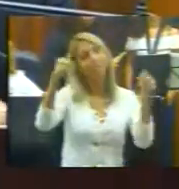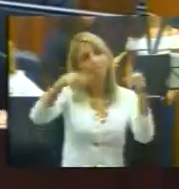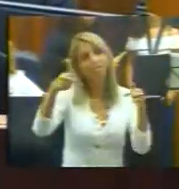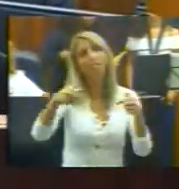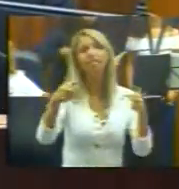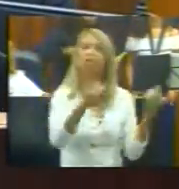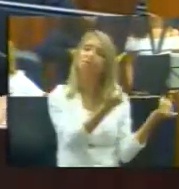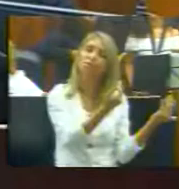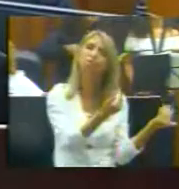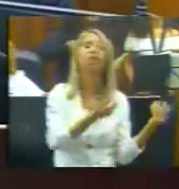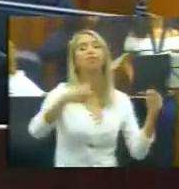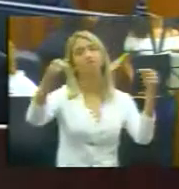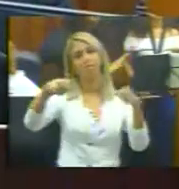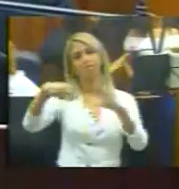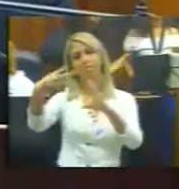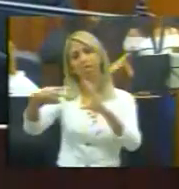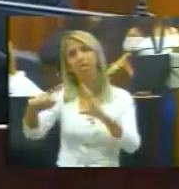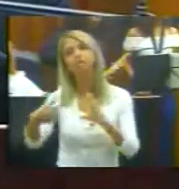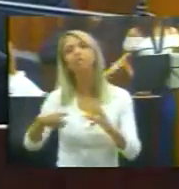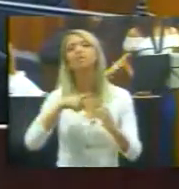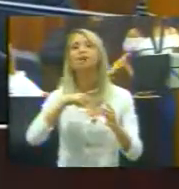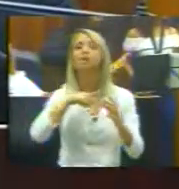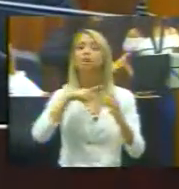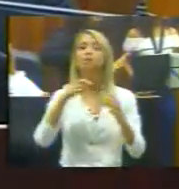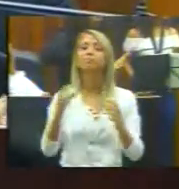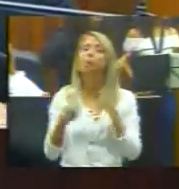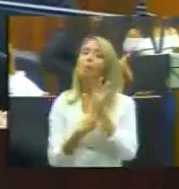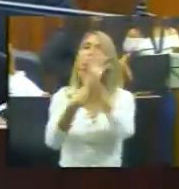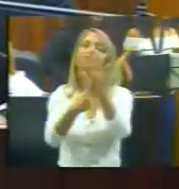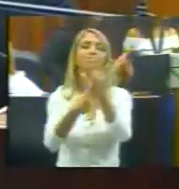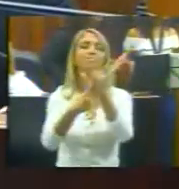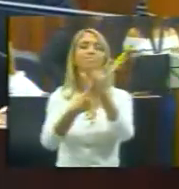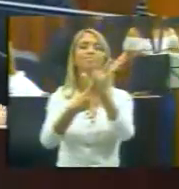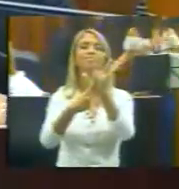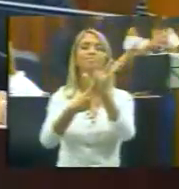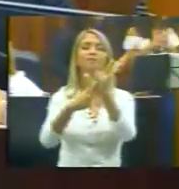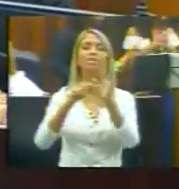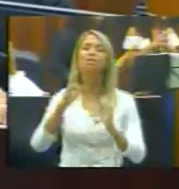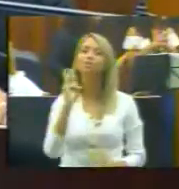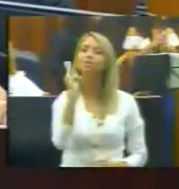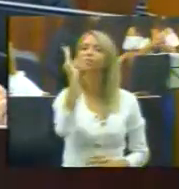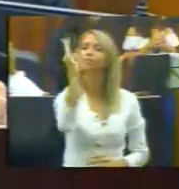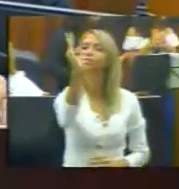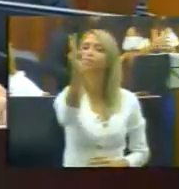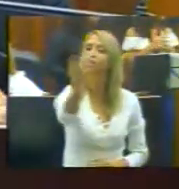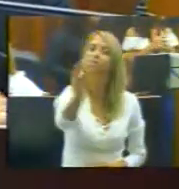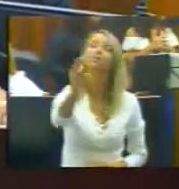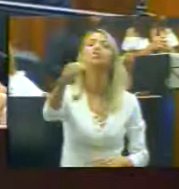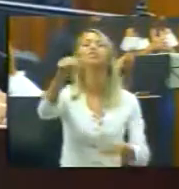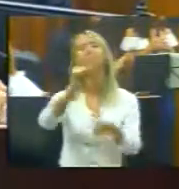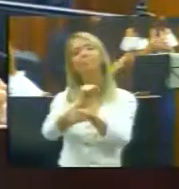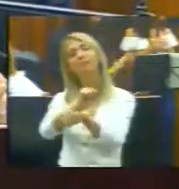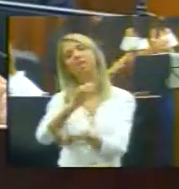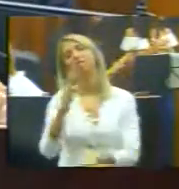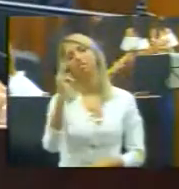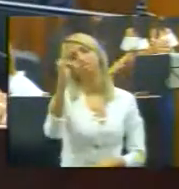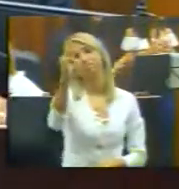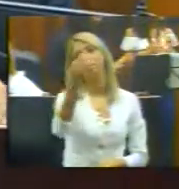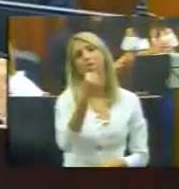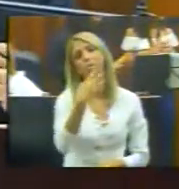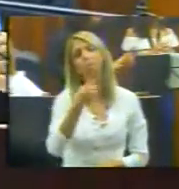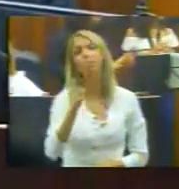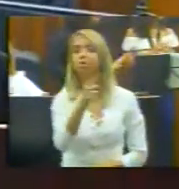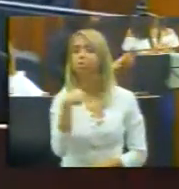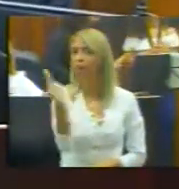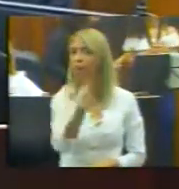Então, em vocês depositamos todo o nosso futuro. Em vocês depositamos toda a nossa esperança. Eu acho que não só nós,